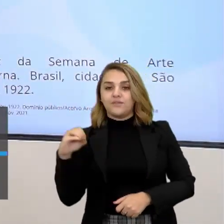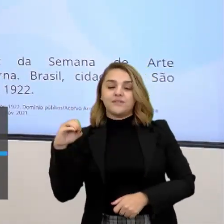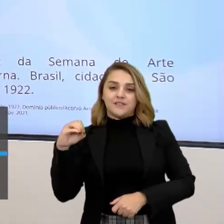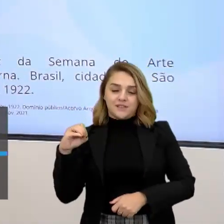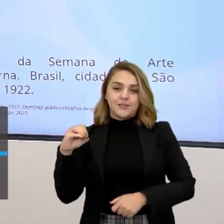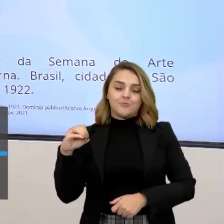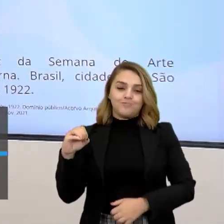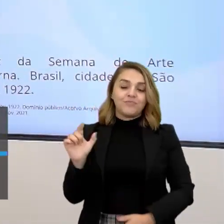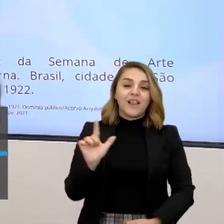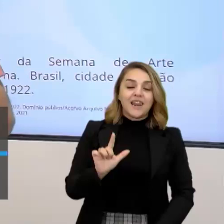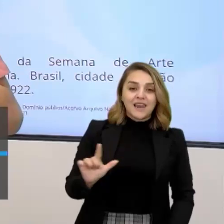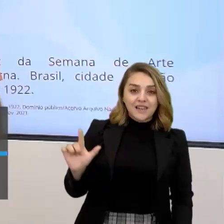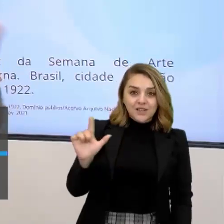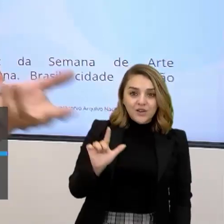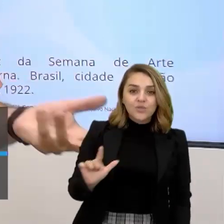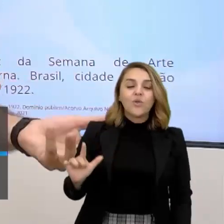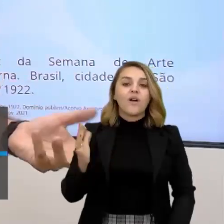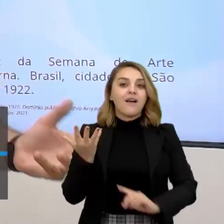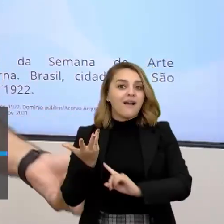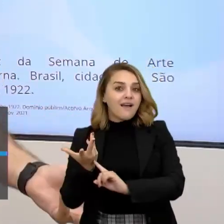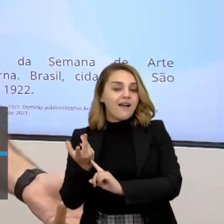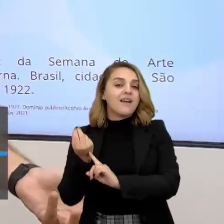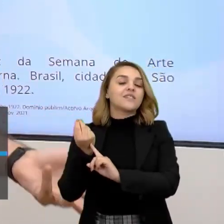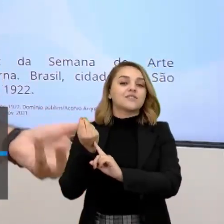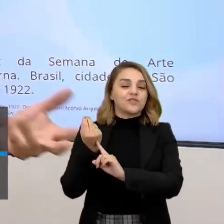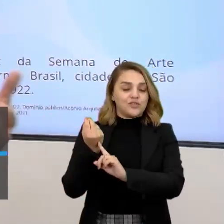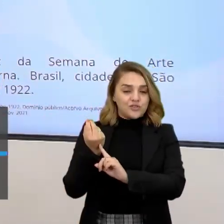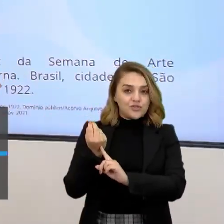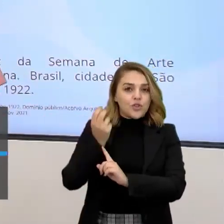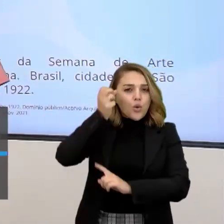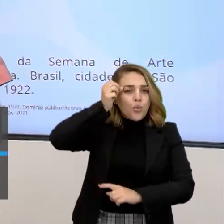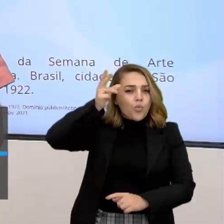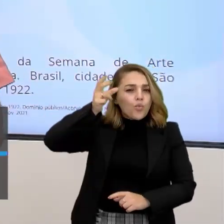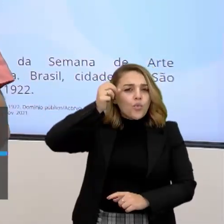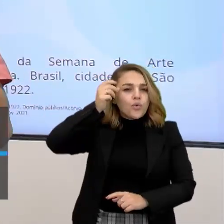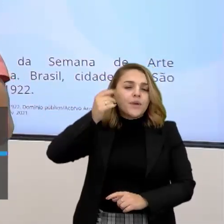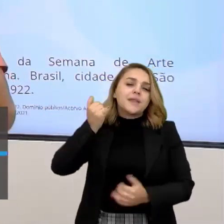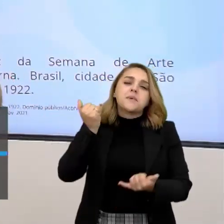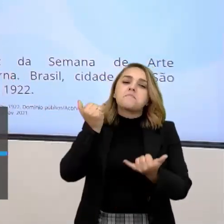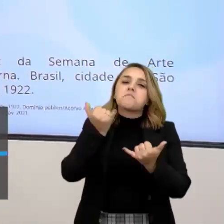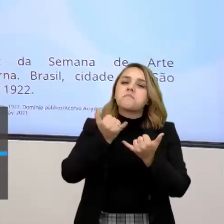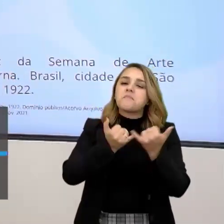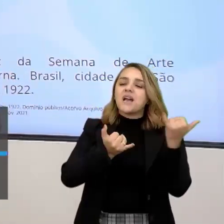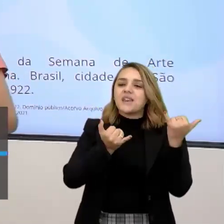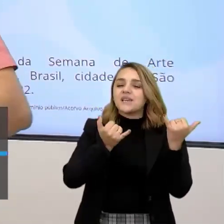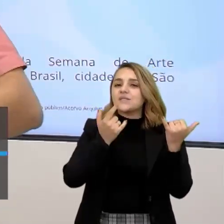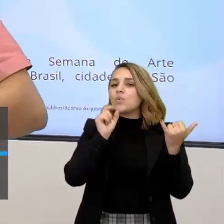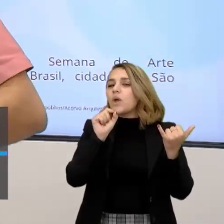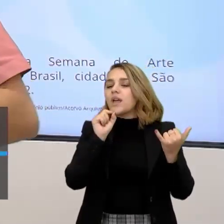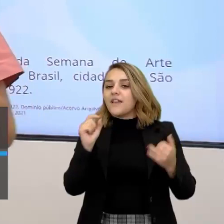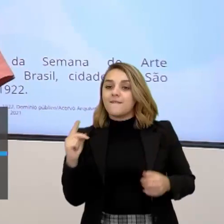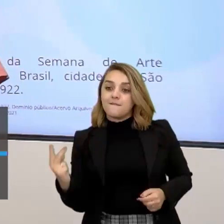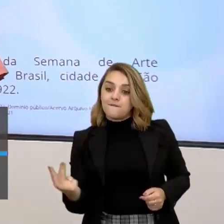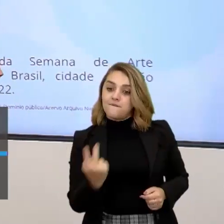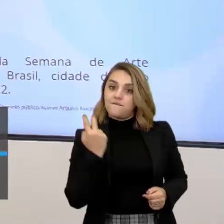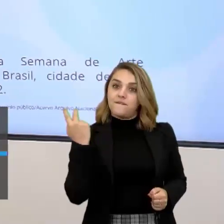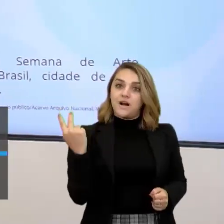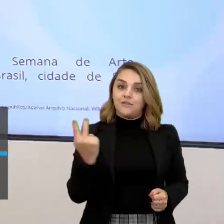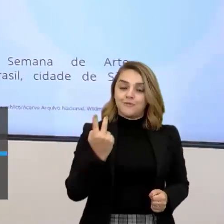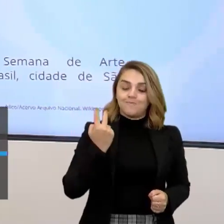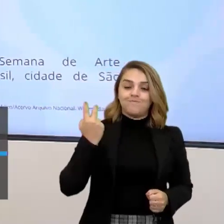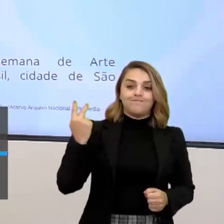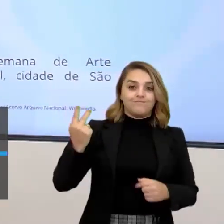a literatura, a arte, a cultura ainda dava-se ainda dava um valor à cultura